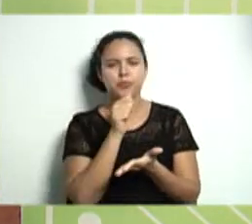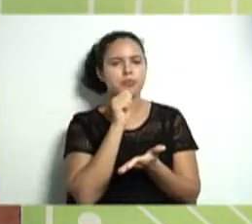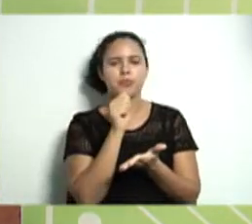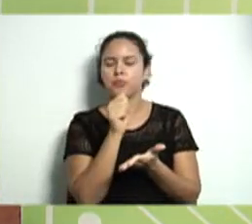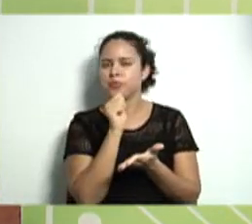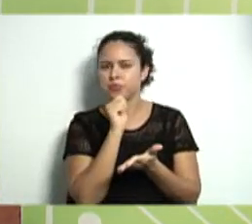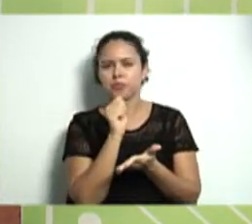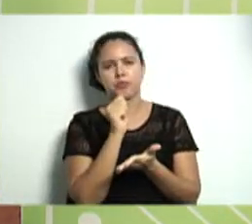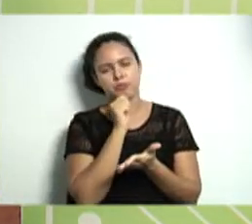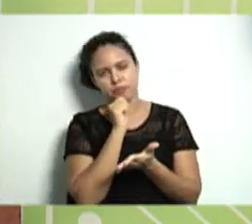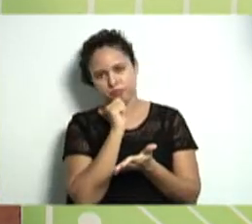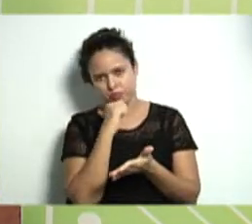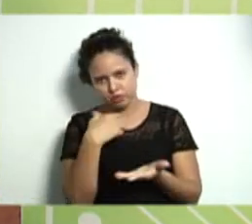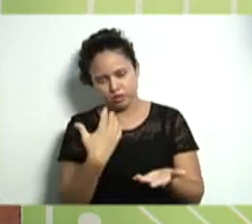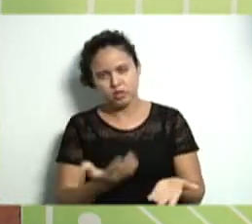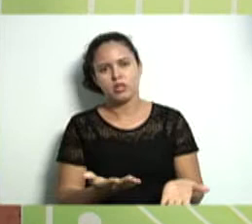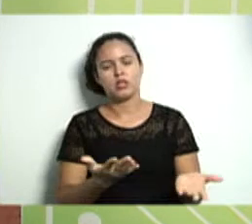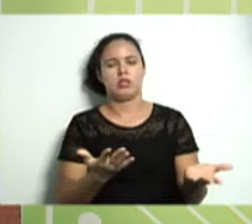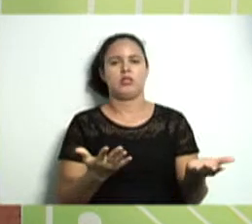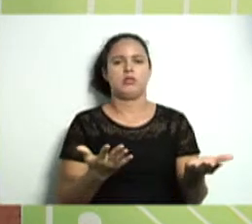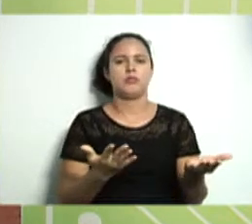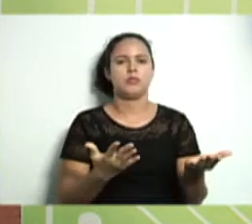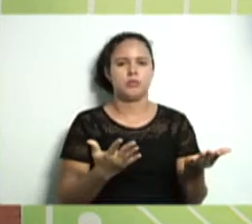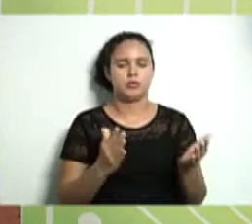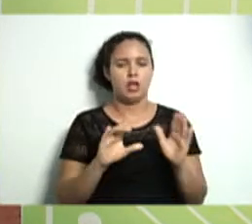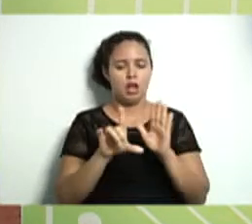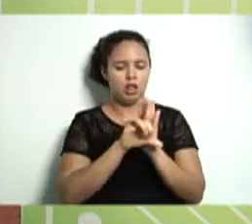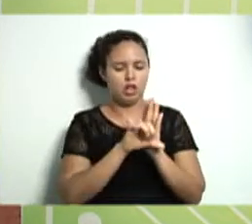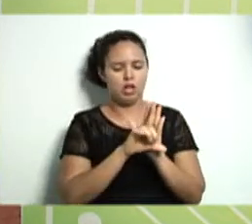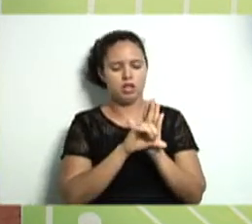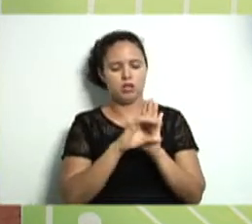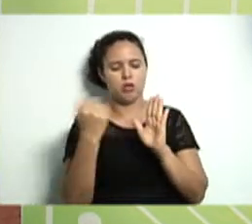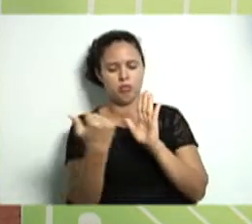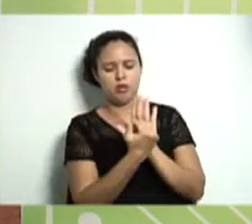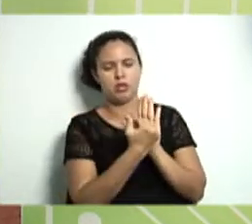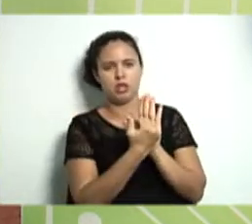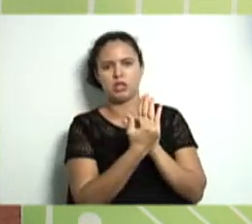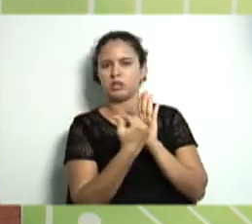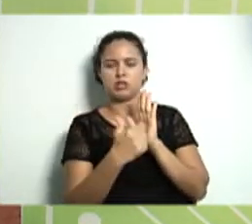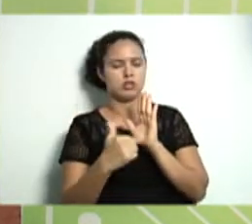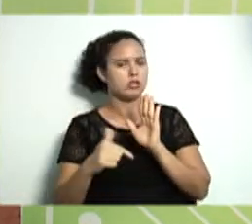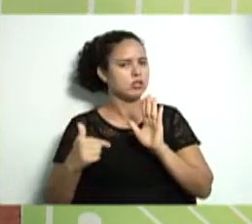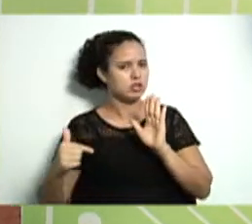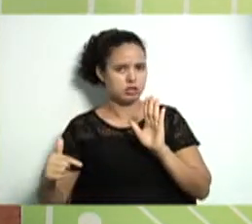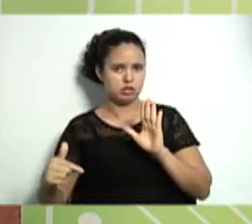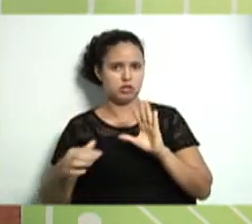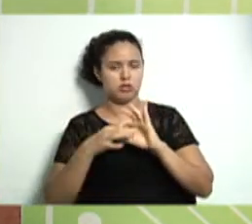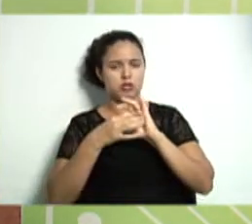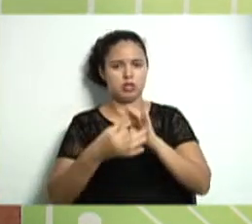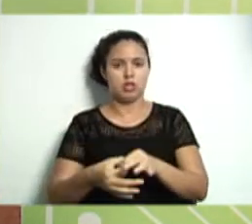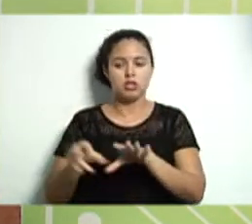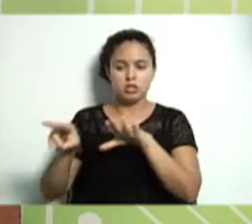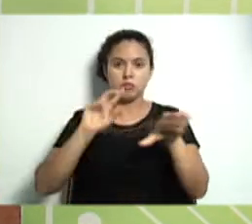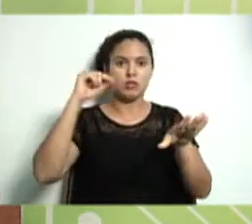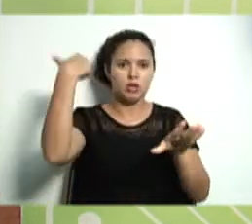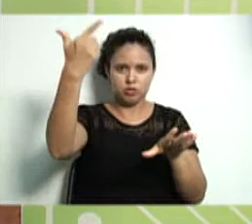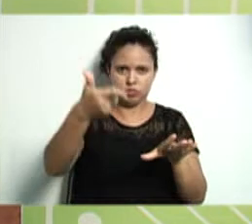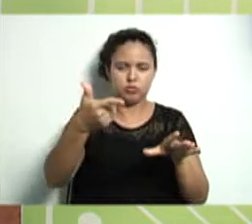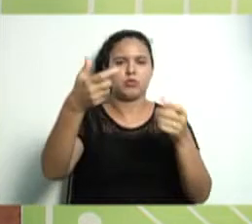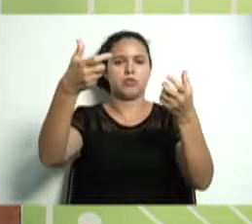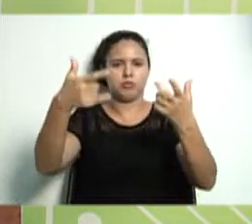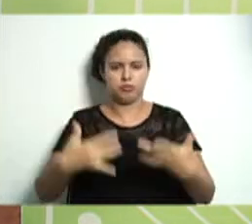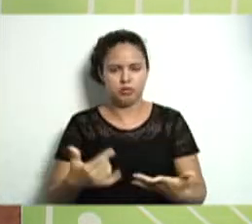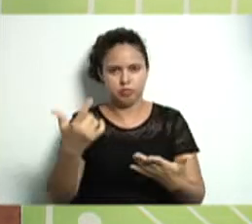trabalho que, de certa forma, está fora da legislação, né? Esse aqui é o link para a nossa próxima aula.